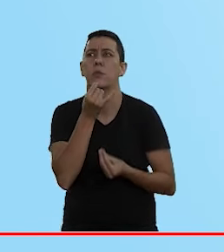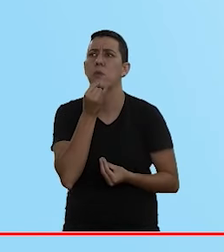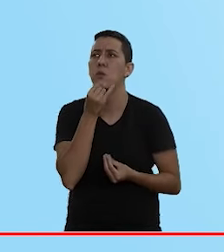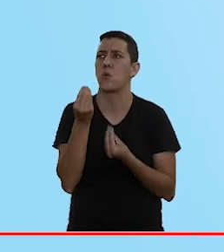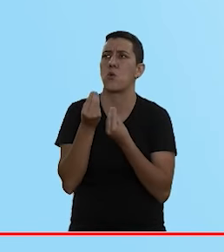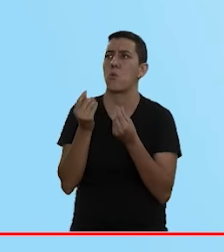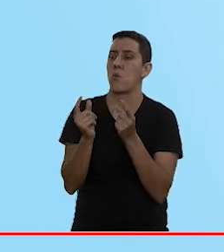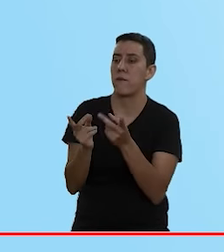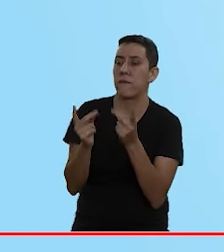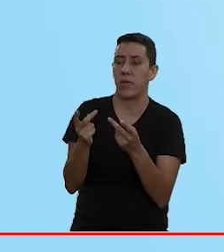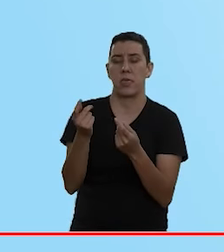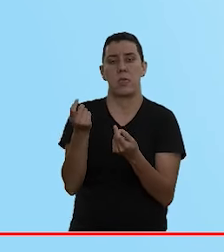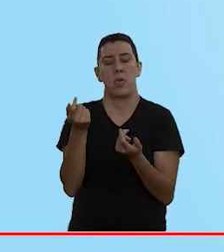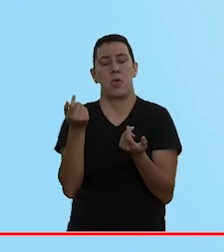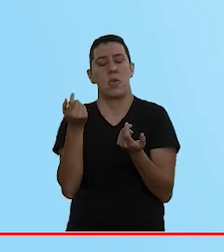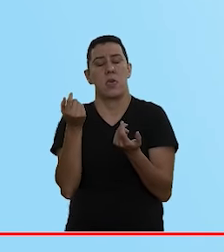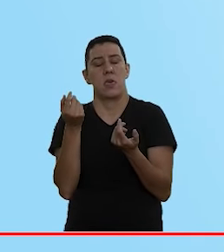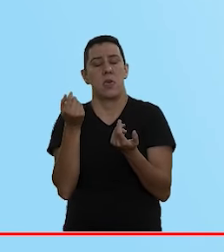parte